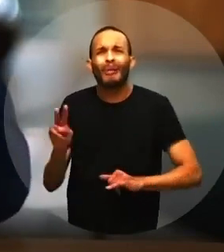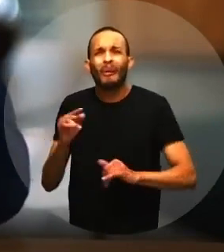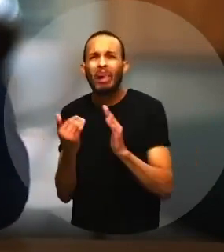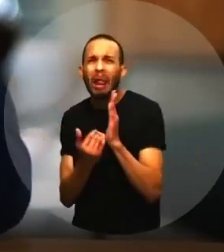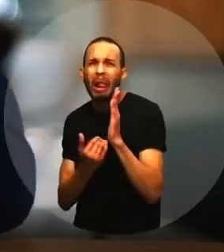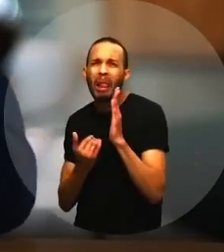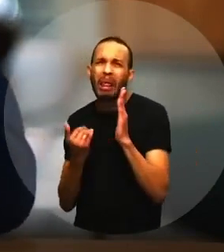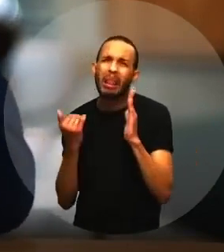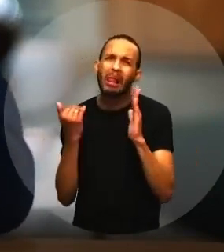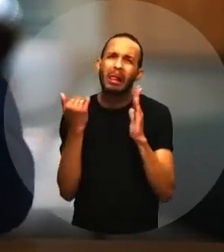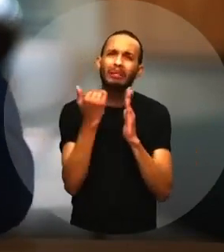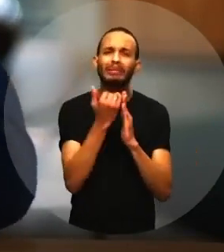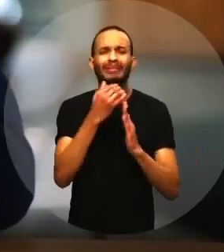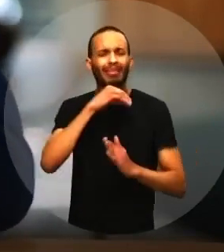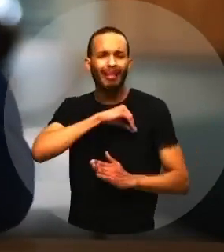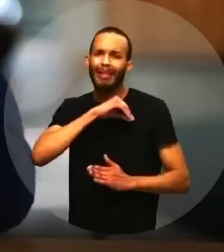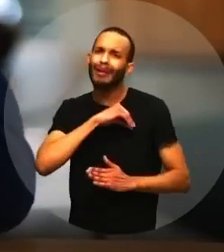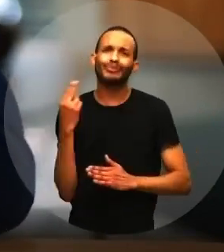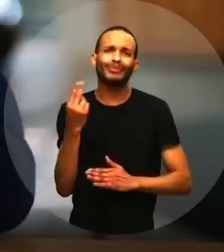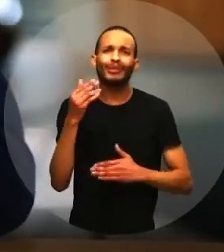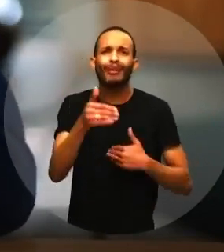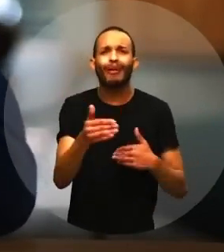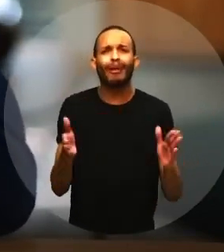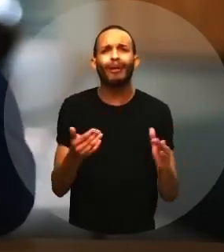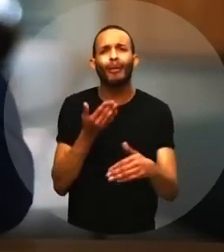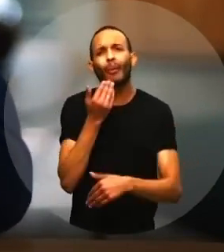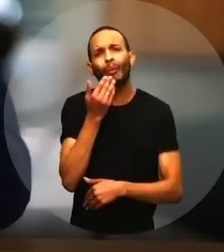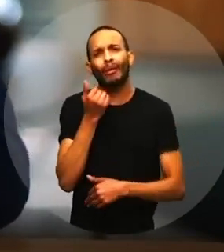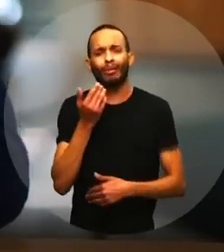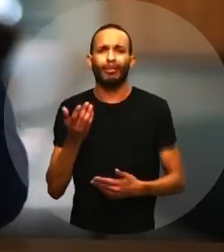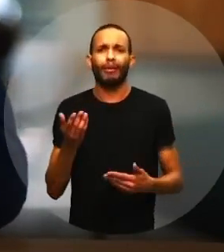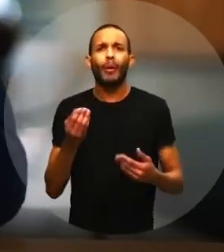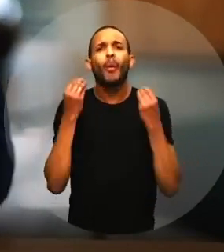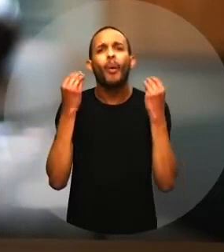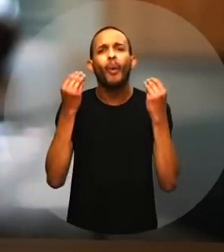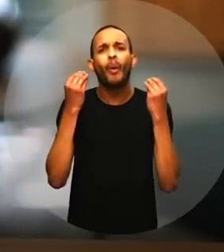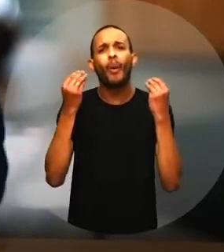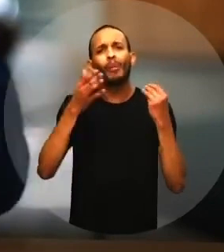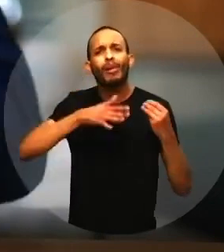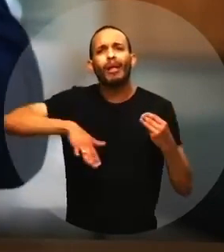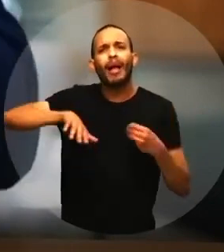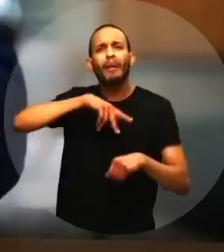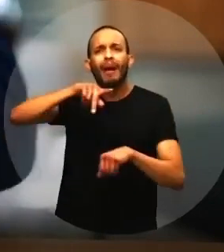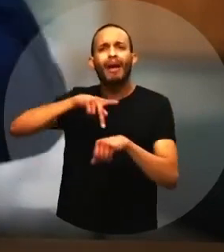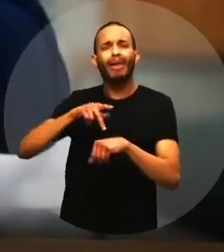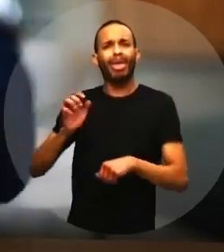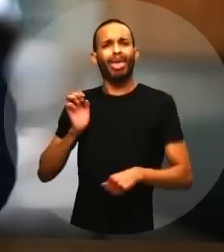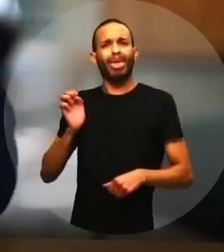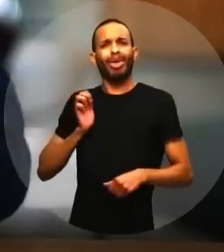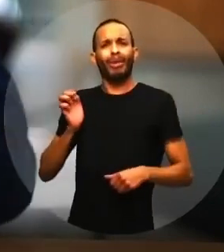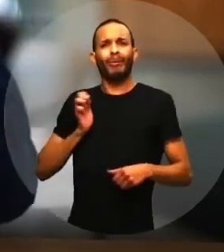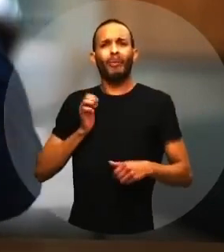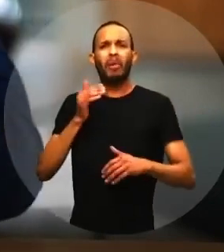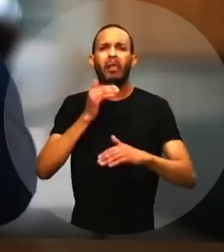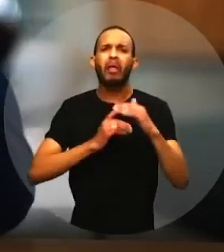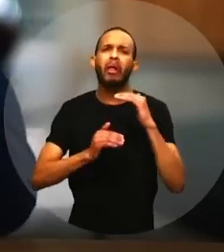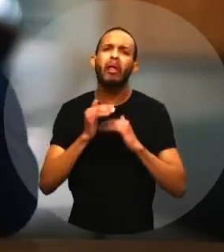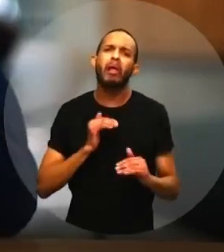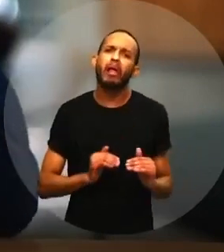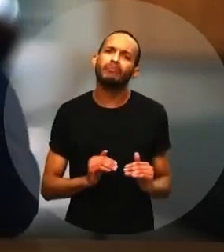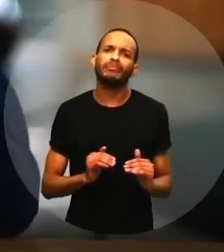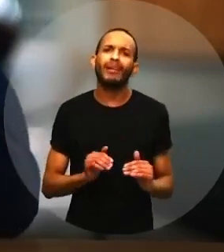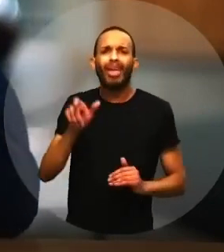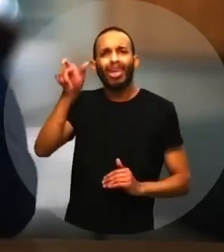com Os Pretos que não param de subir e com o salário que mal dá para uma festa barca como é que esse país tão rico